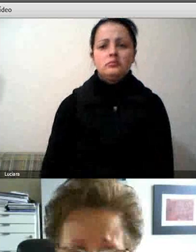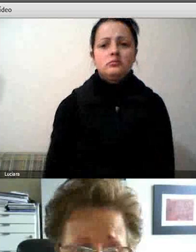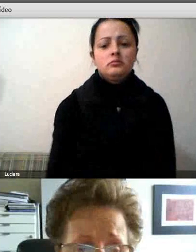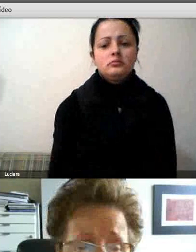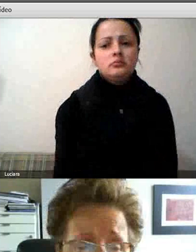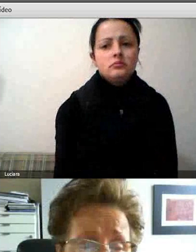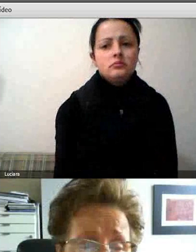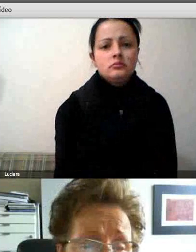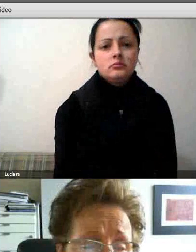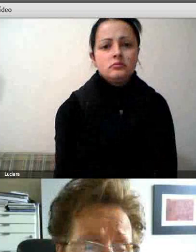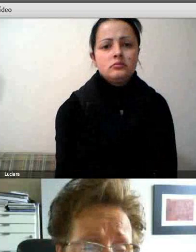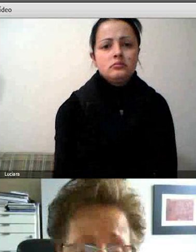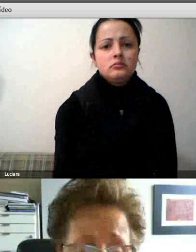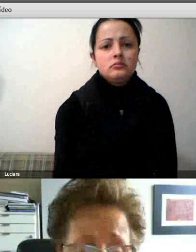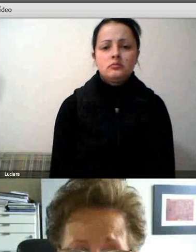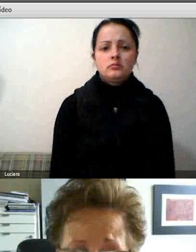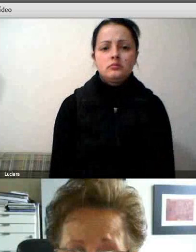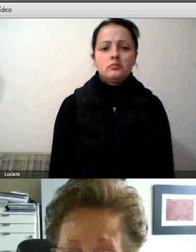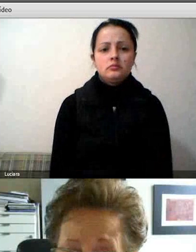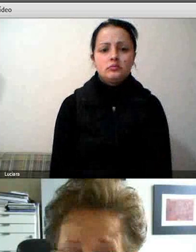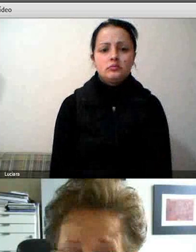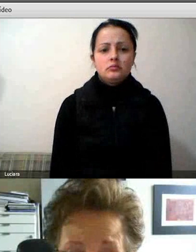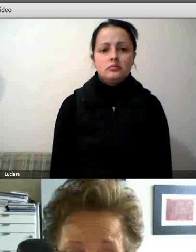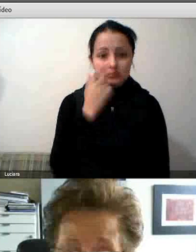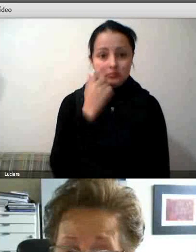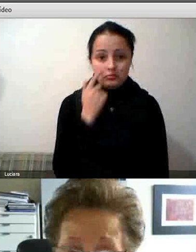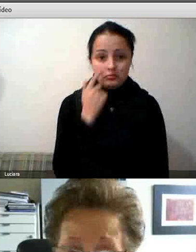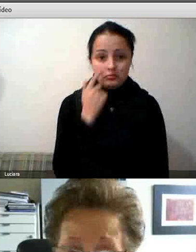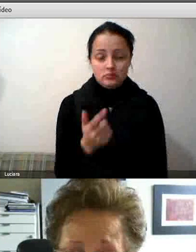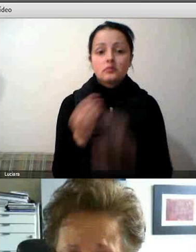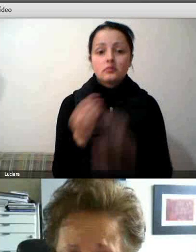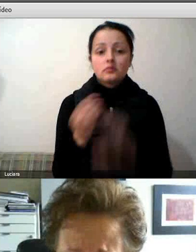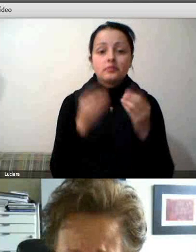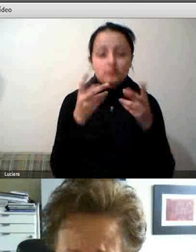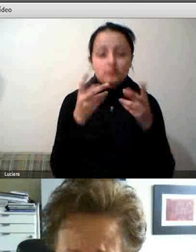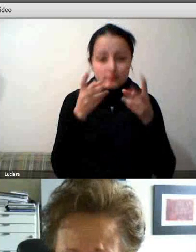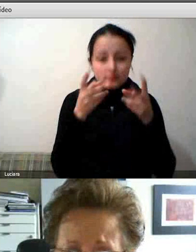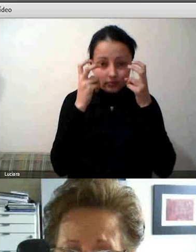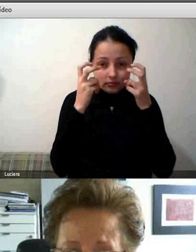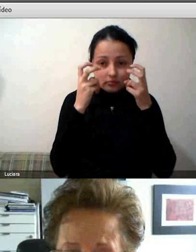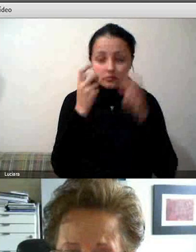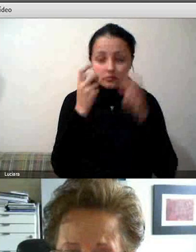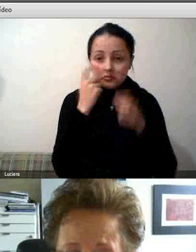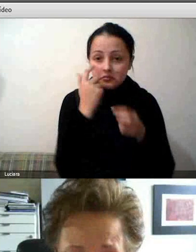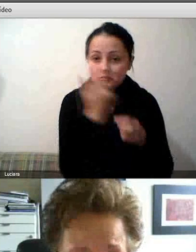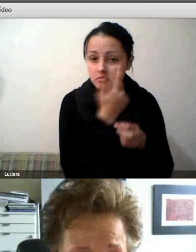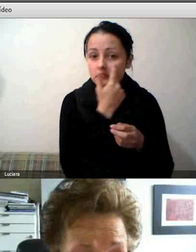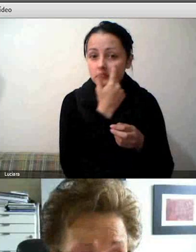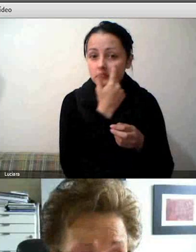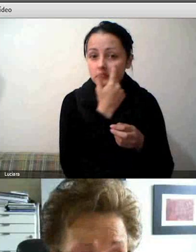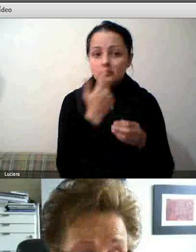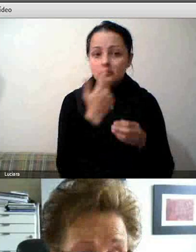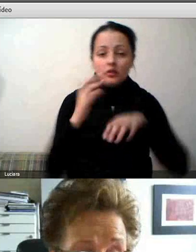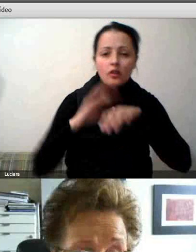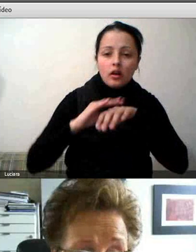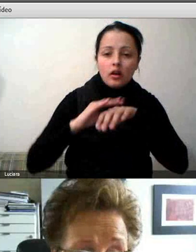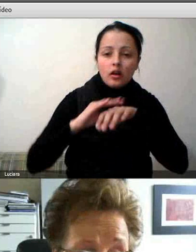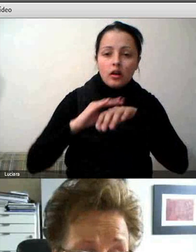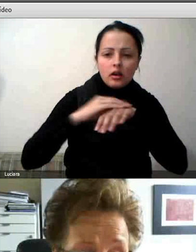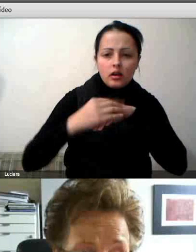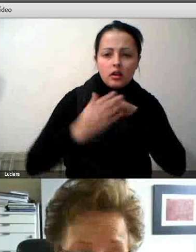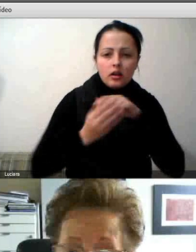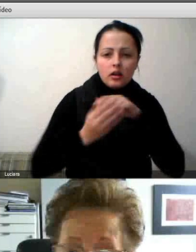processado, quais são cada partezinha daqui, é uma engrenagem fantástica de funcionamento. E a gente